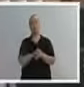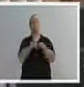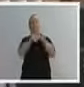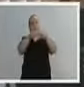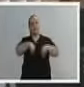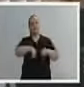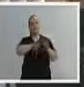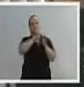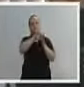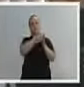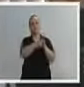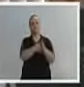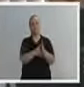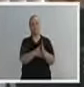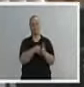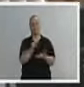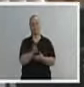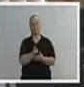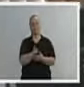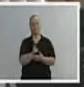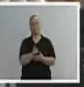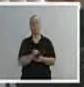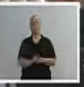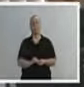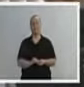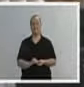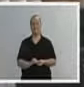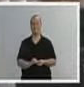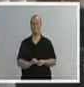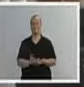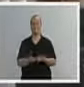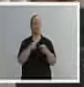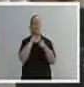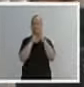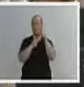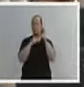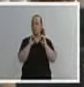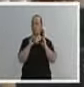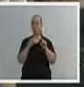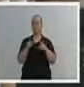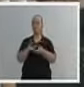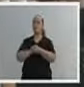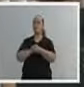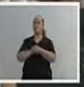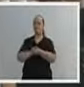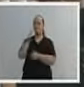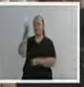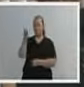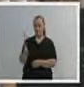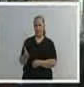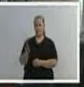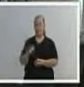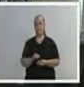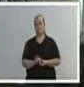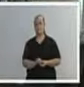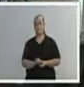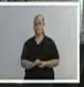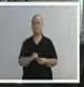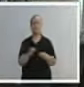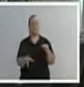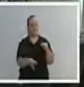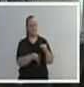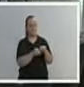Não tenha dúvida disso. Parabéns ao pronunciamento de Vossa Excelência e desculpe por ter detonado com o seu tempo. Eu já concedo a parte também, mas